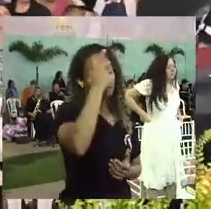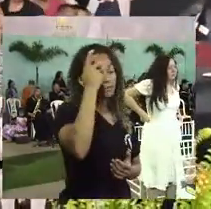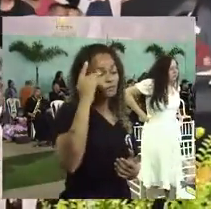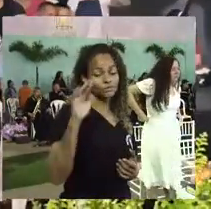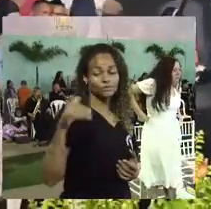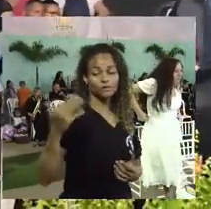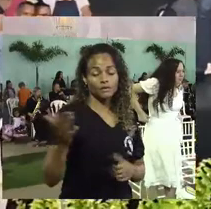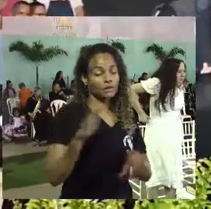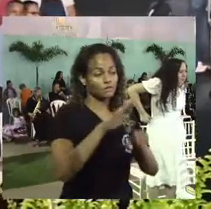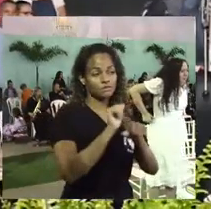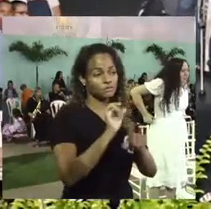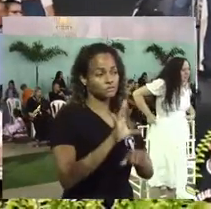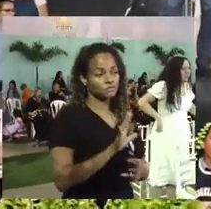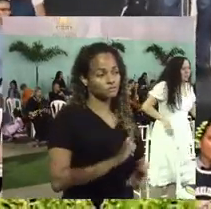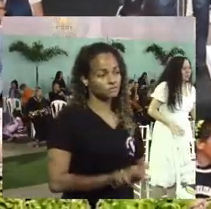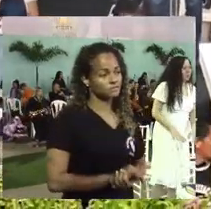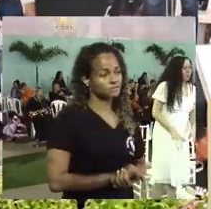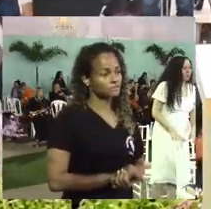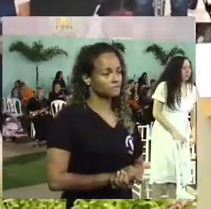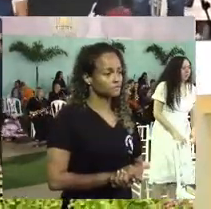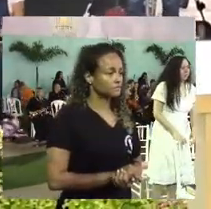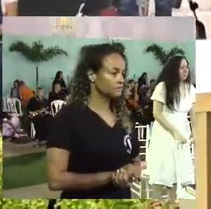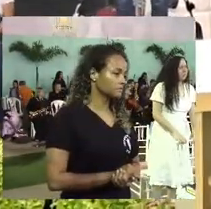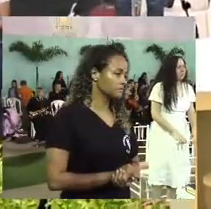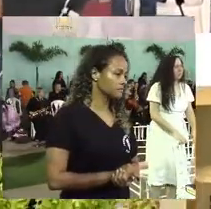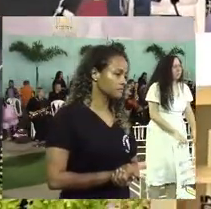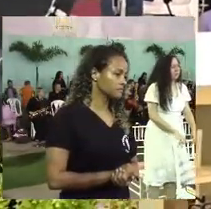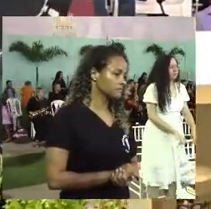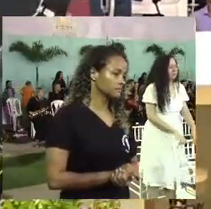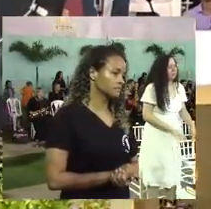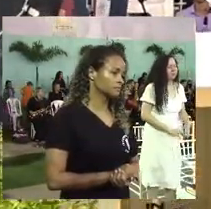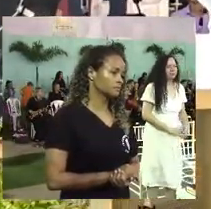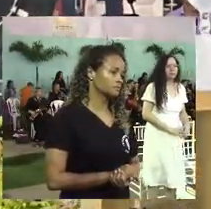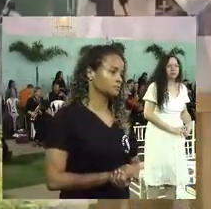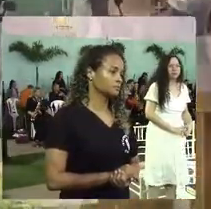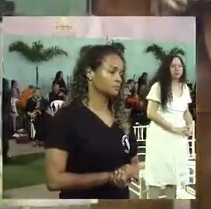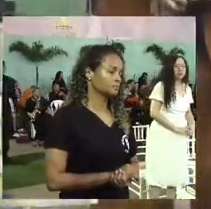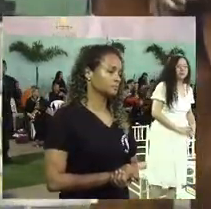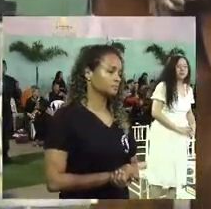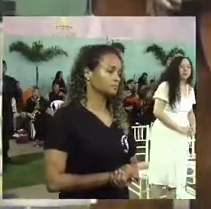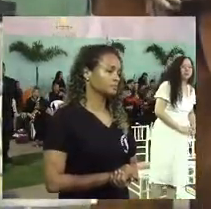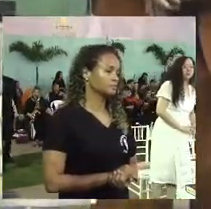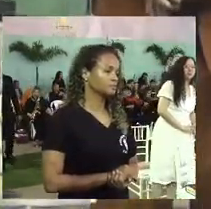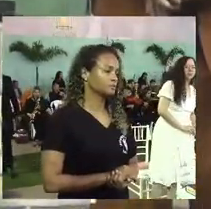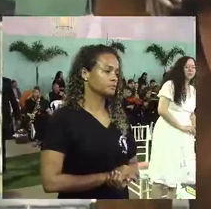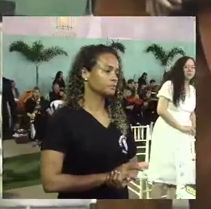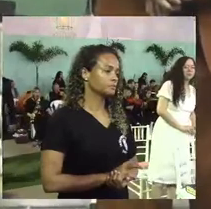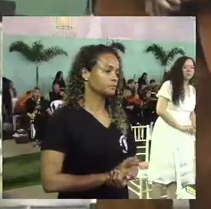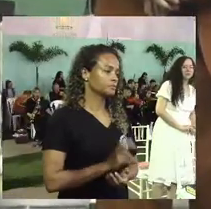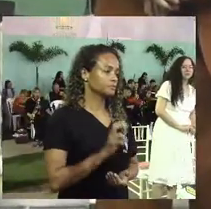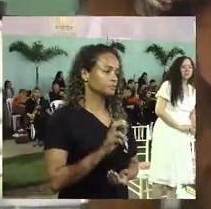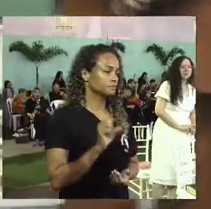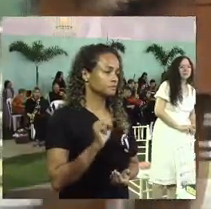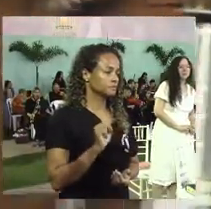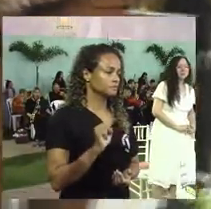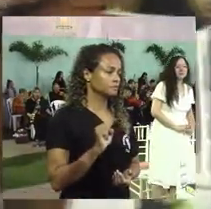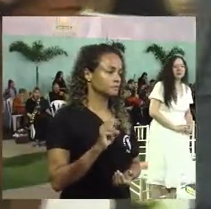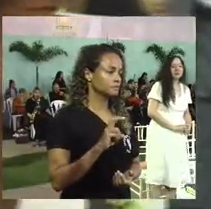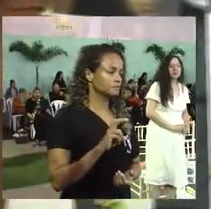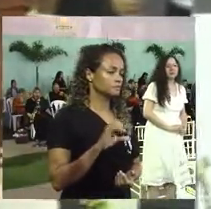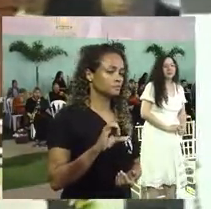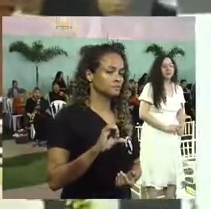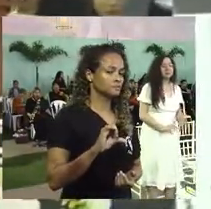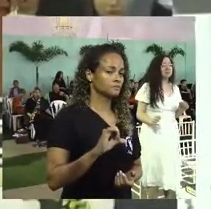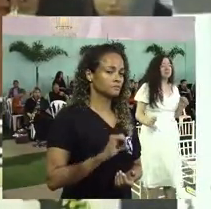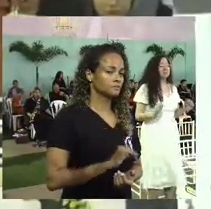venha aos 56 almas 57 58 ou na baixada Cadê 59